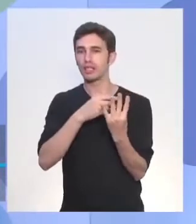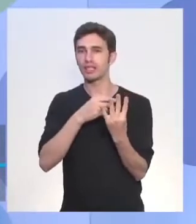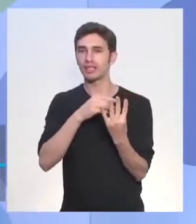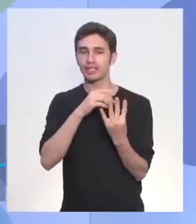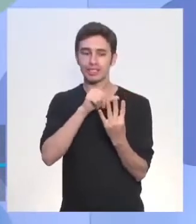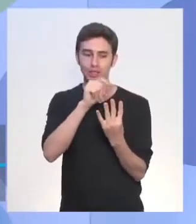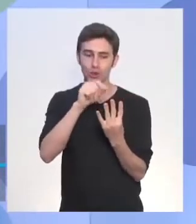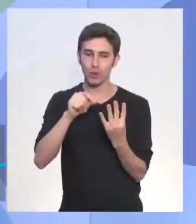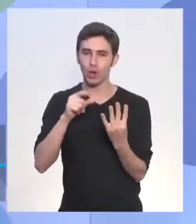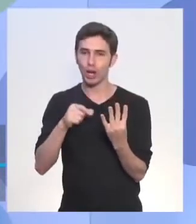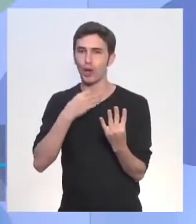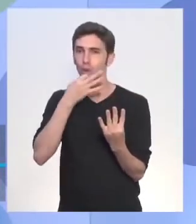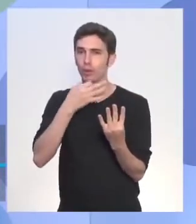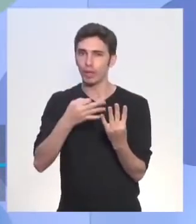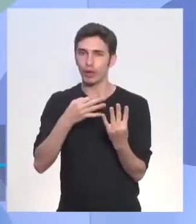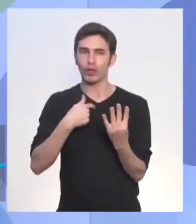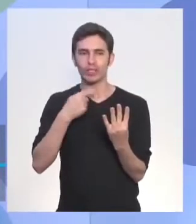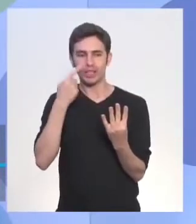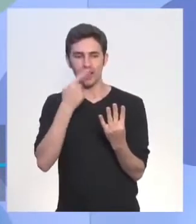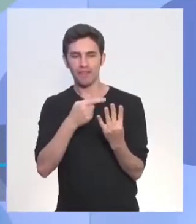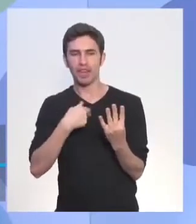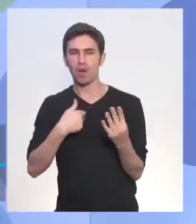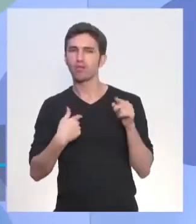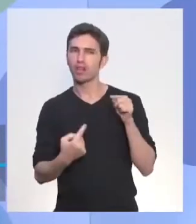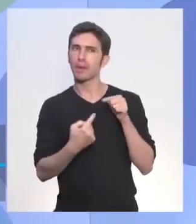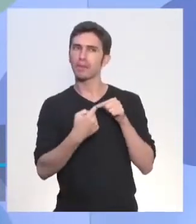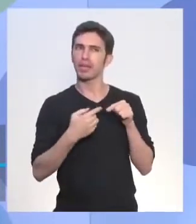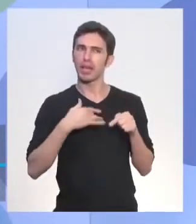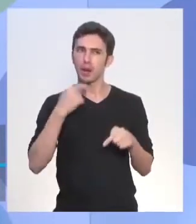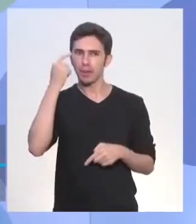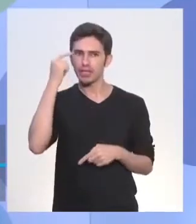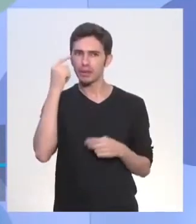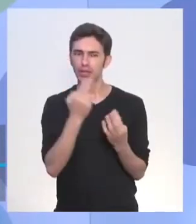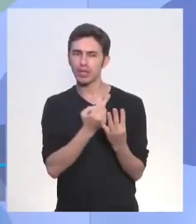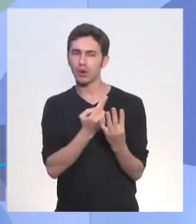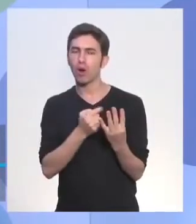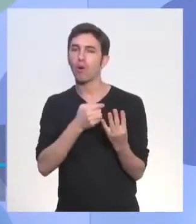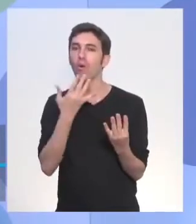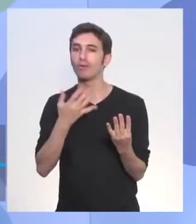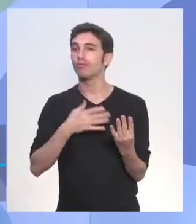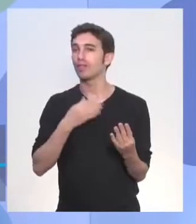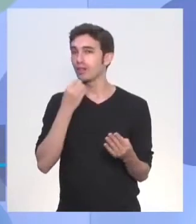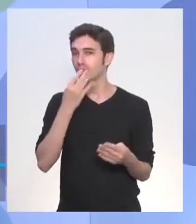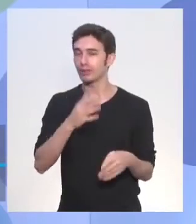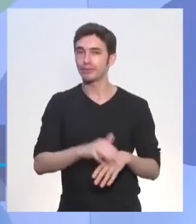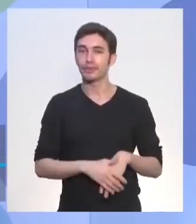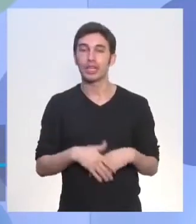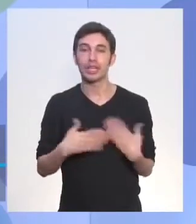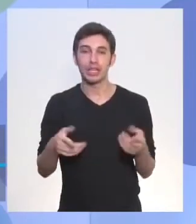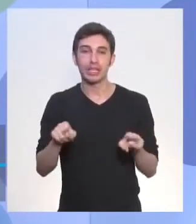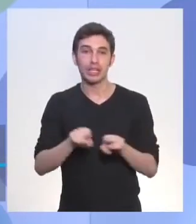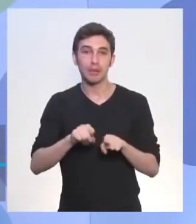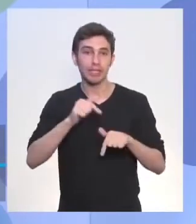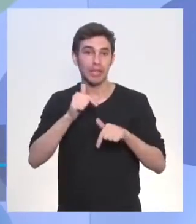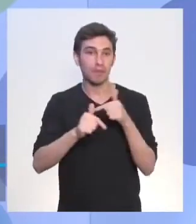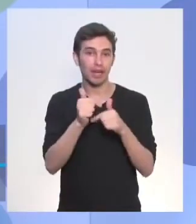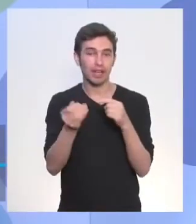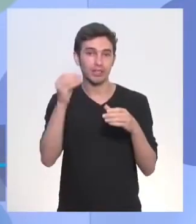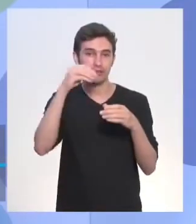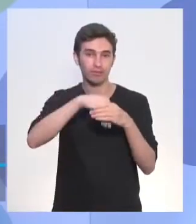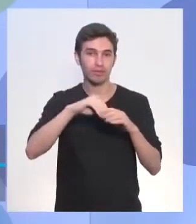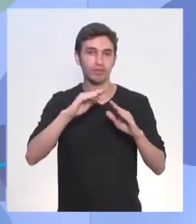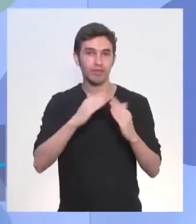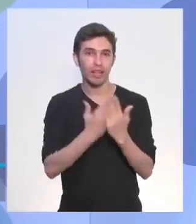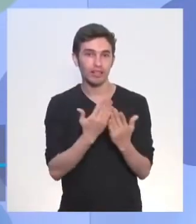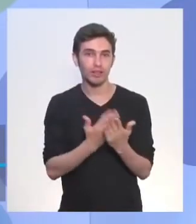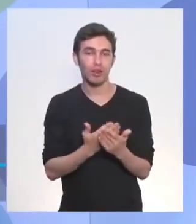opinião é um texto muito importante. E, assim, na escola ele é muito trabalhado porque aguça no aluno esse